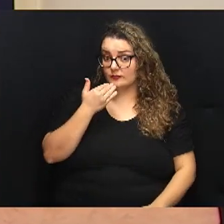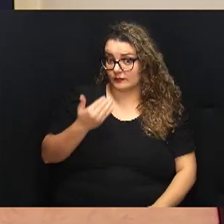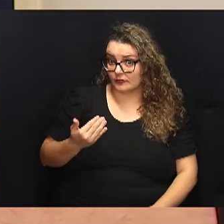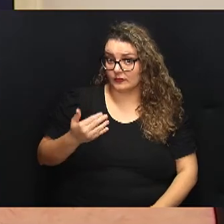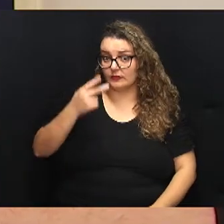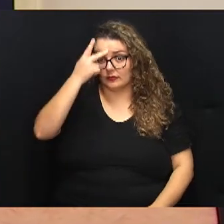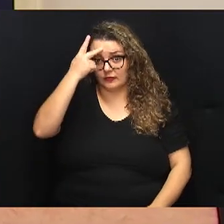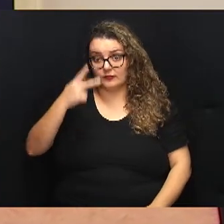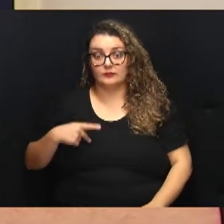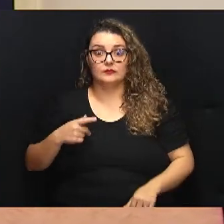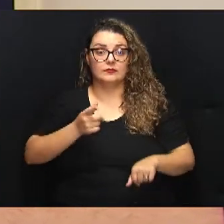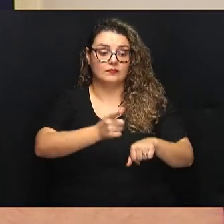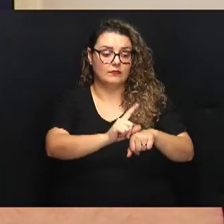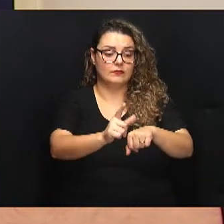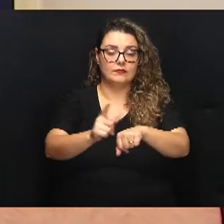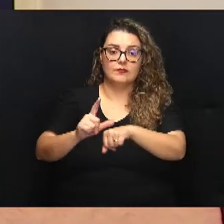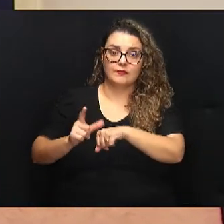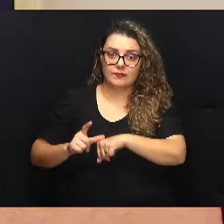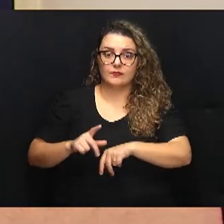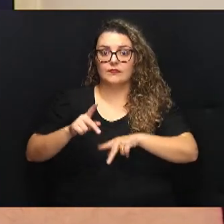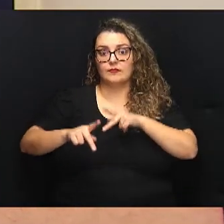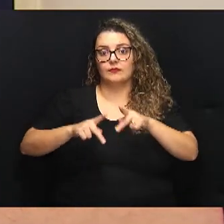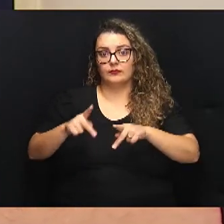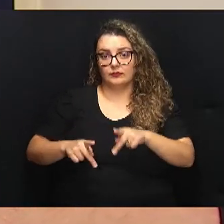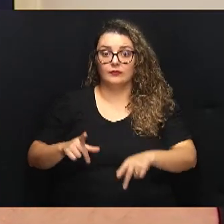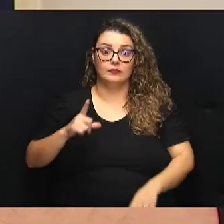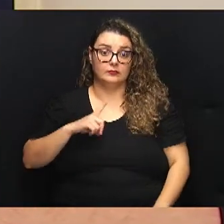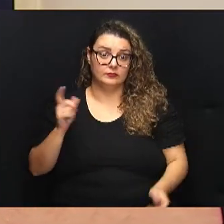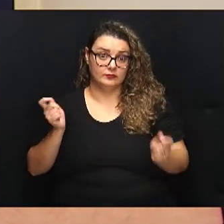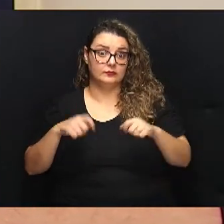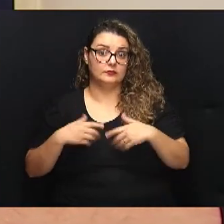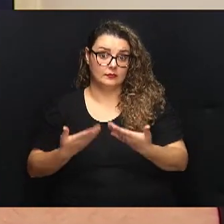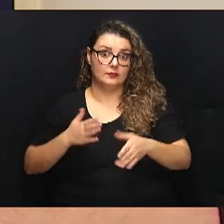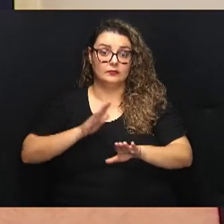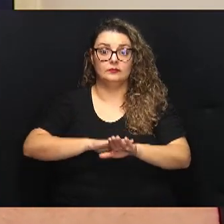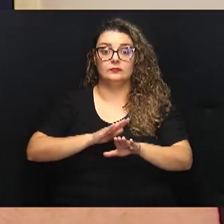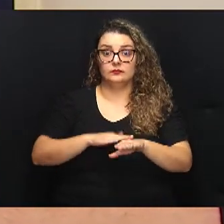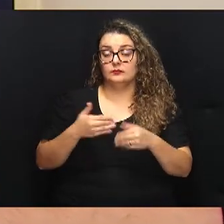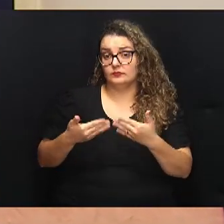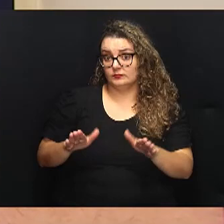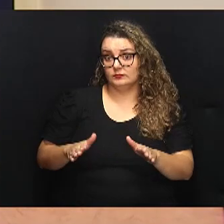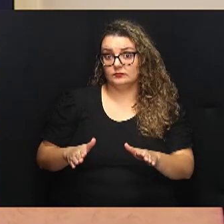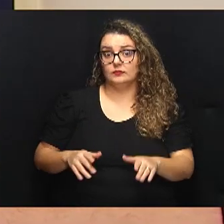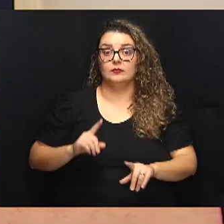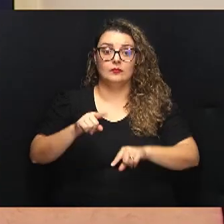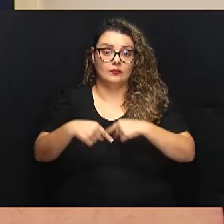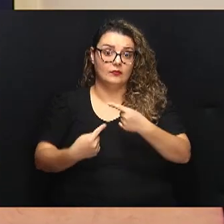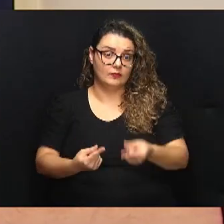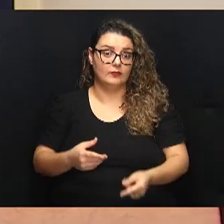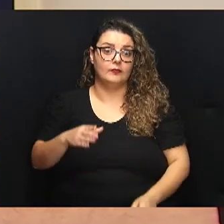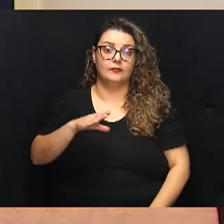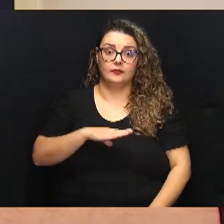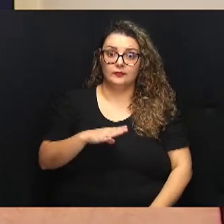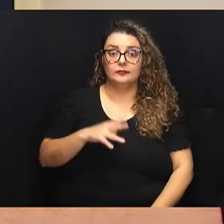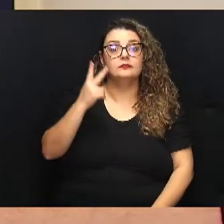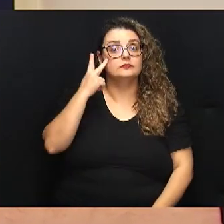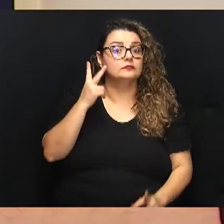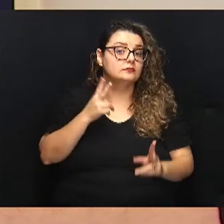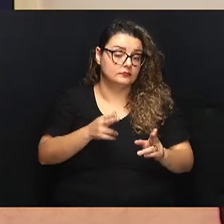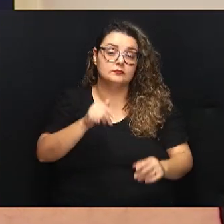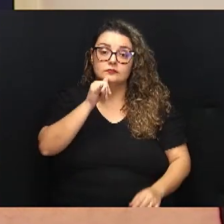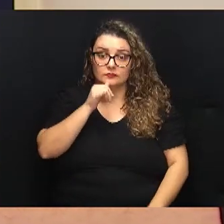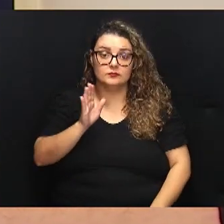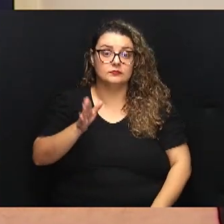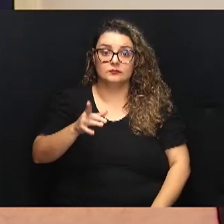próprios comerciantes e da população para ter essa possibilidade de funcionamento. Outras grandes cidades, como São Paulo, já tem